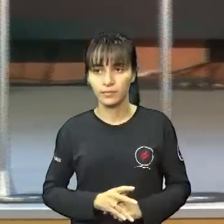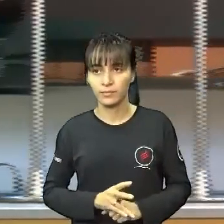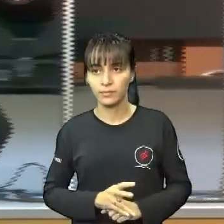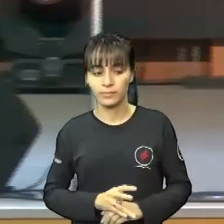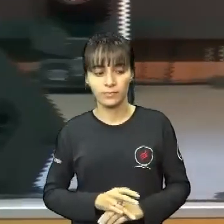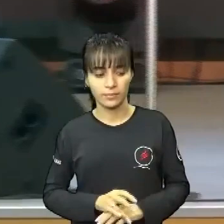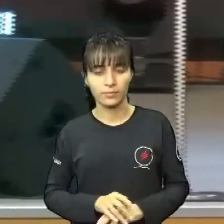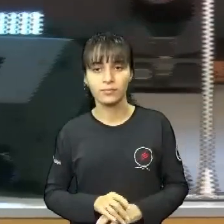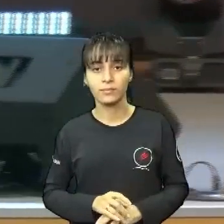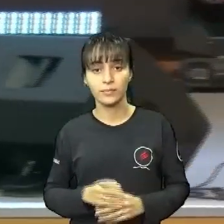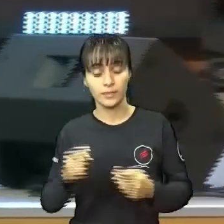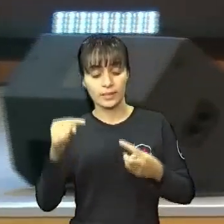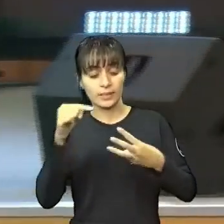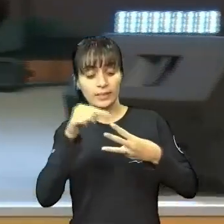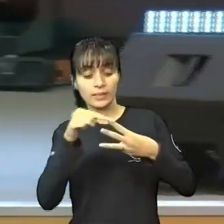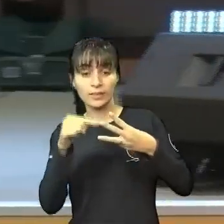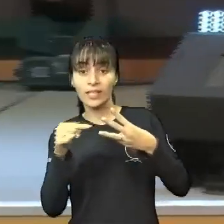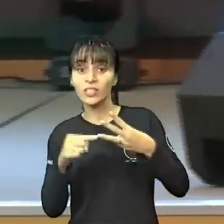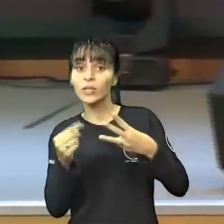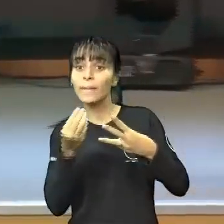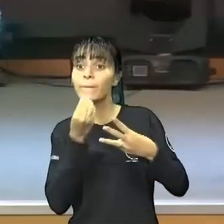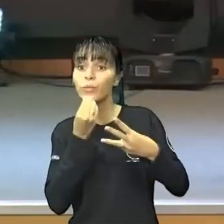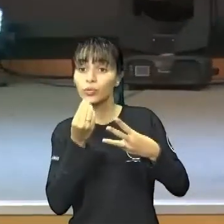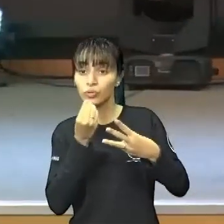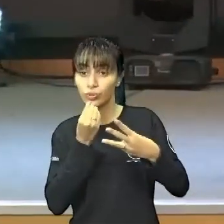eu vou te dar aqui três razões